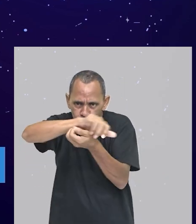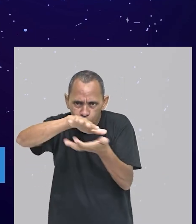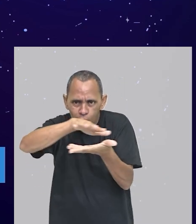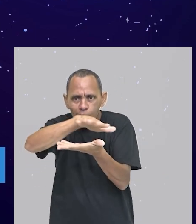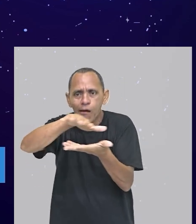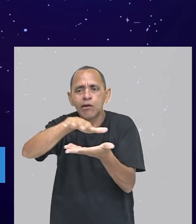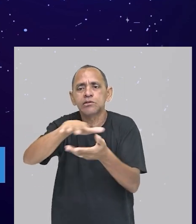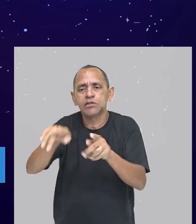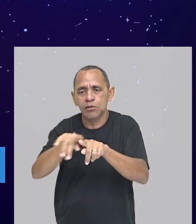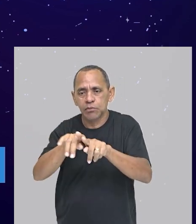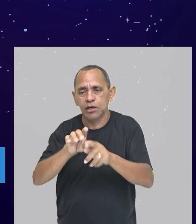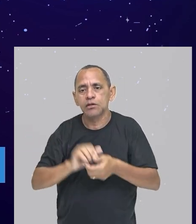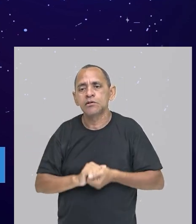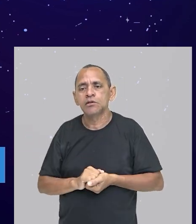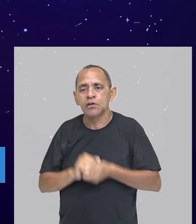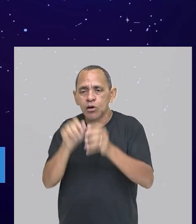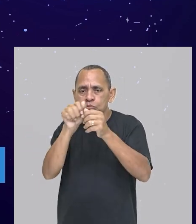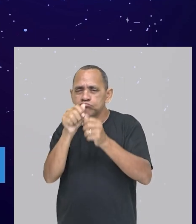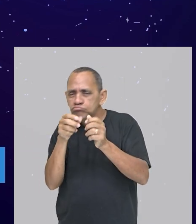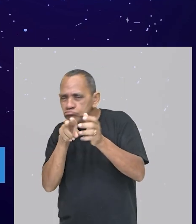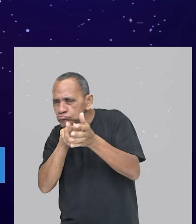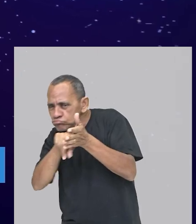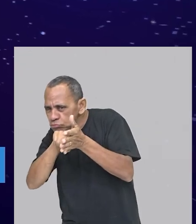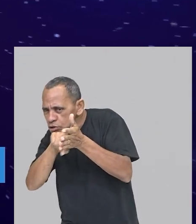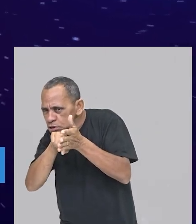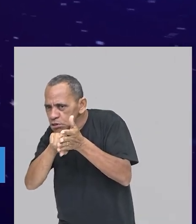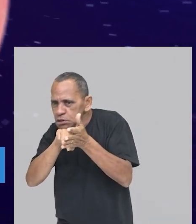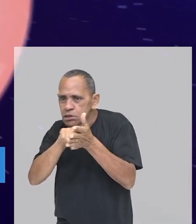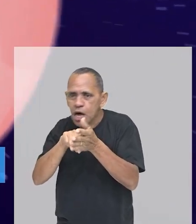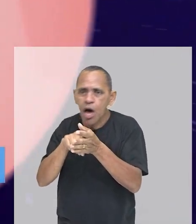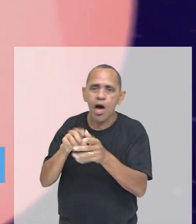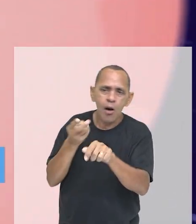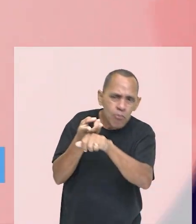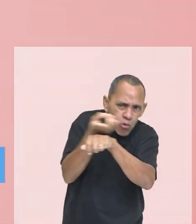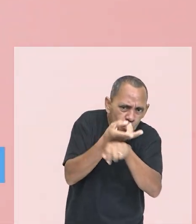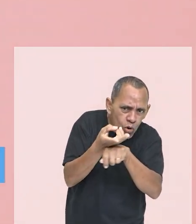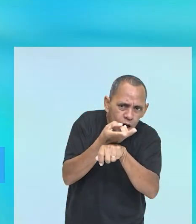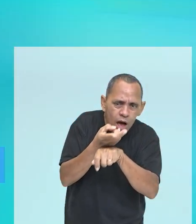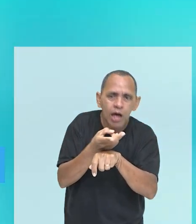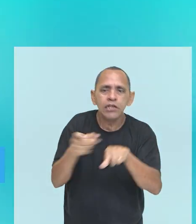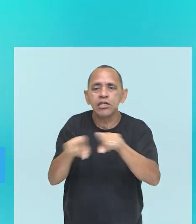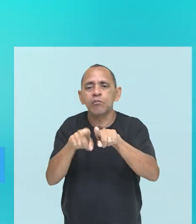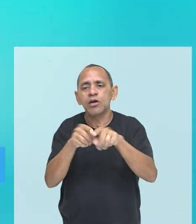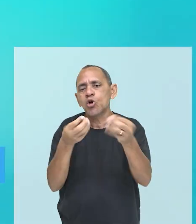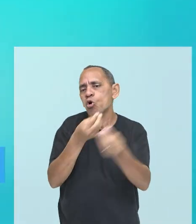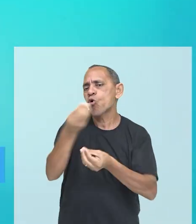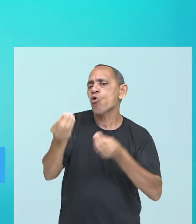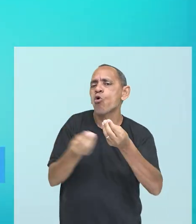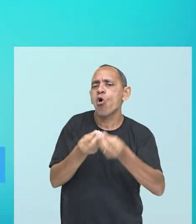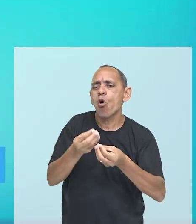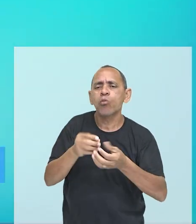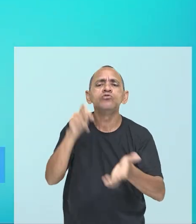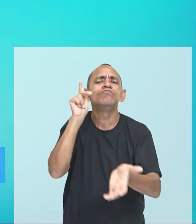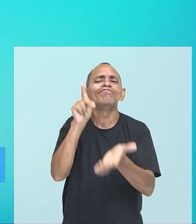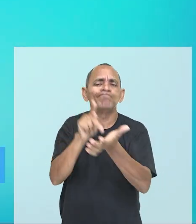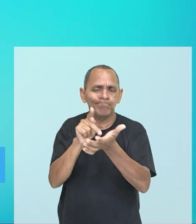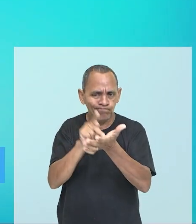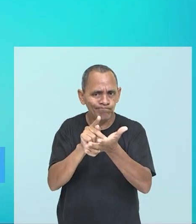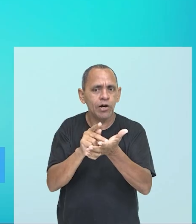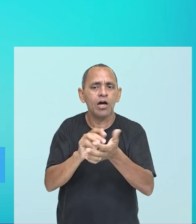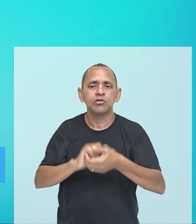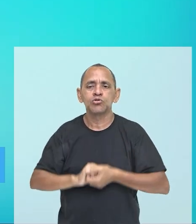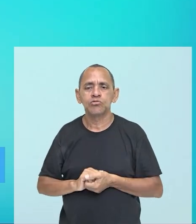vai explorar com um pouco mais de atenção, mas é só para a gente ver, né, do que trata exatamente essas descobertas.